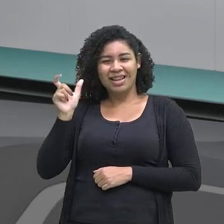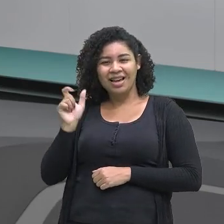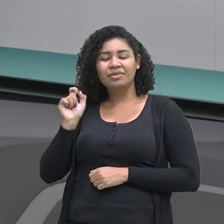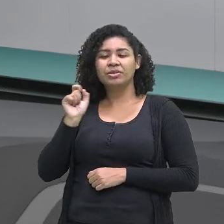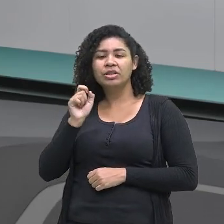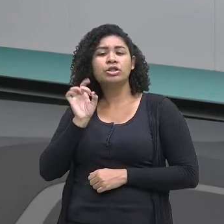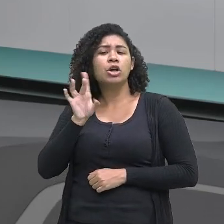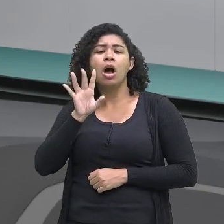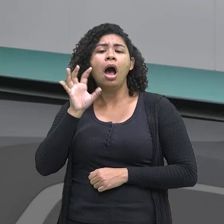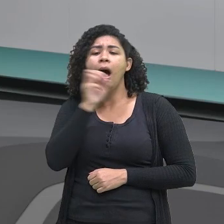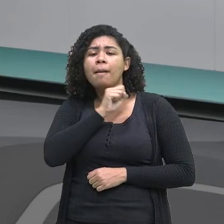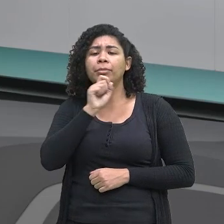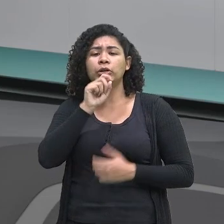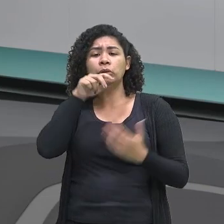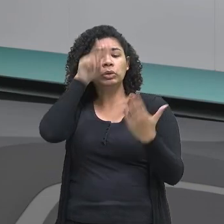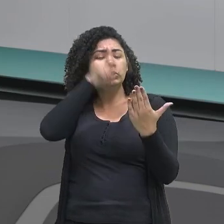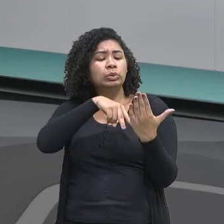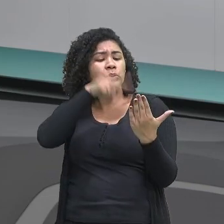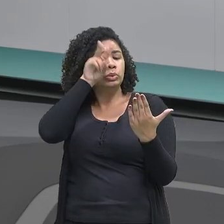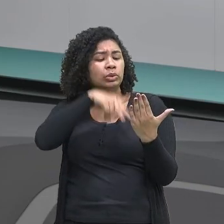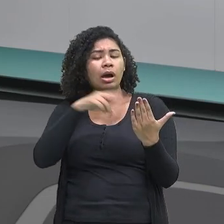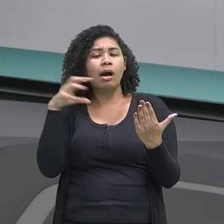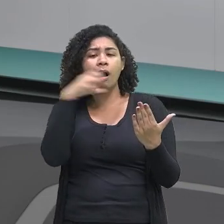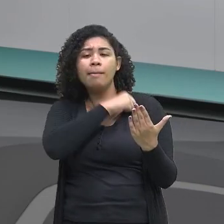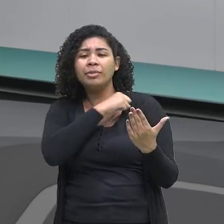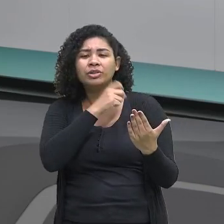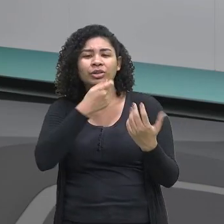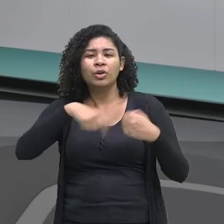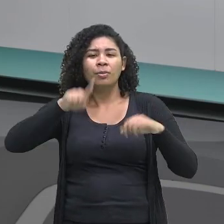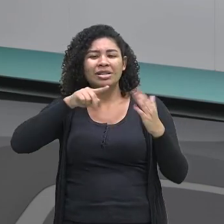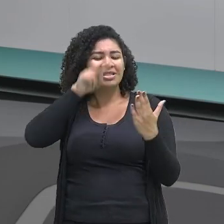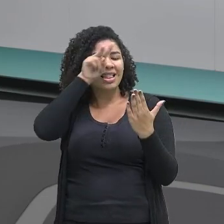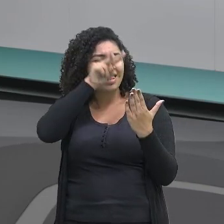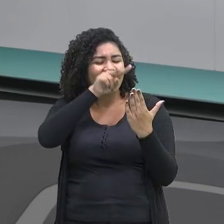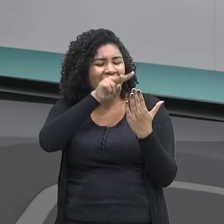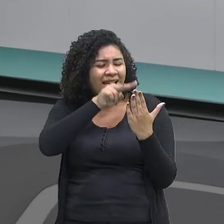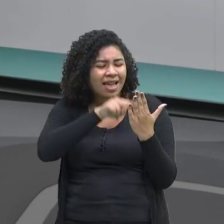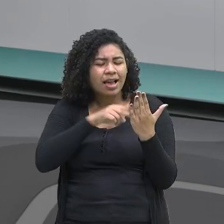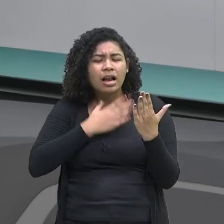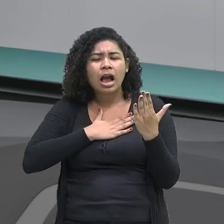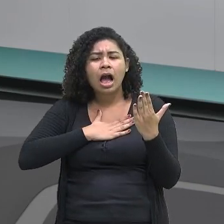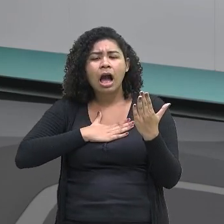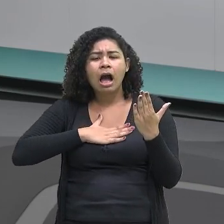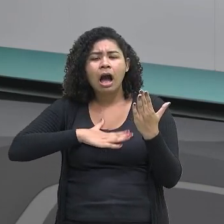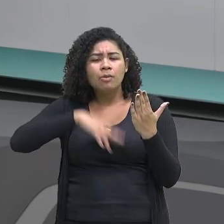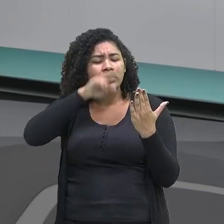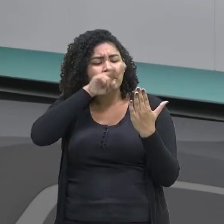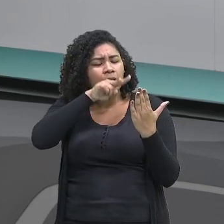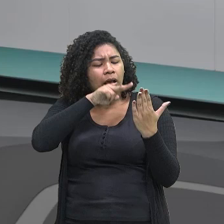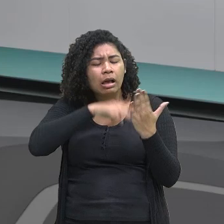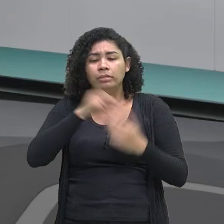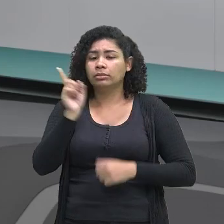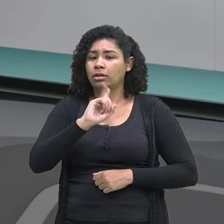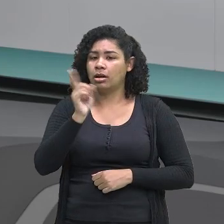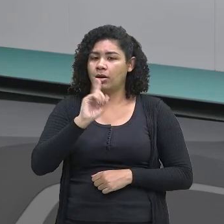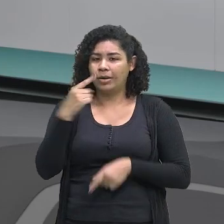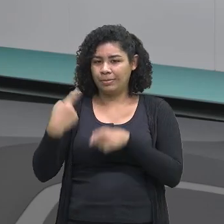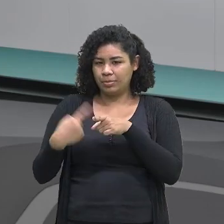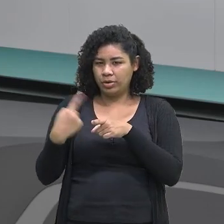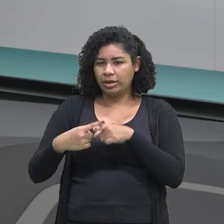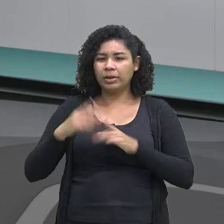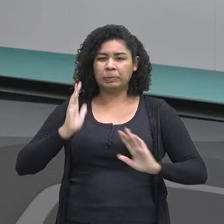o scanner, a gente faz um scanner no texto, olhar rapidamente, porque geralmente quando vocês chegarem à